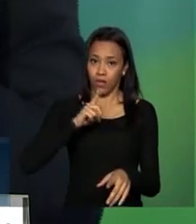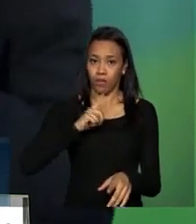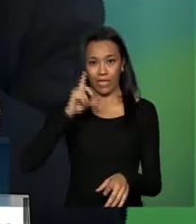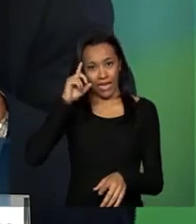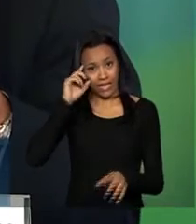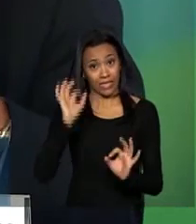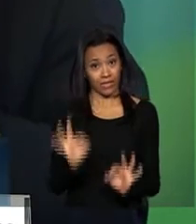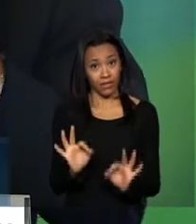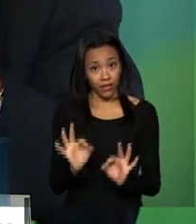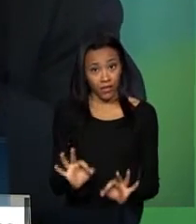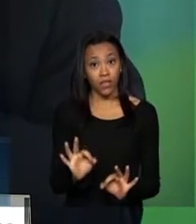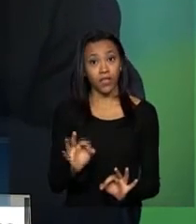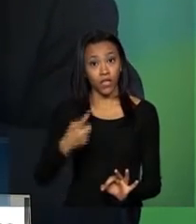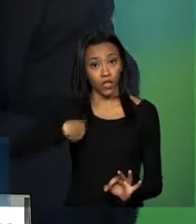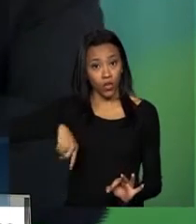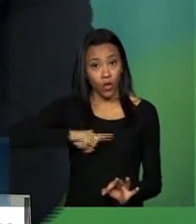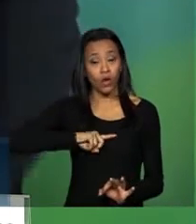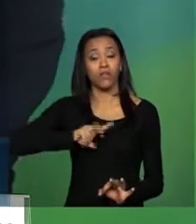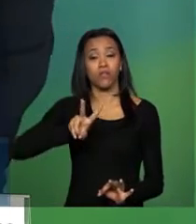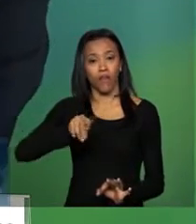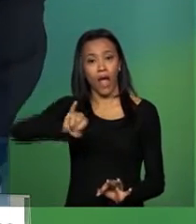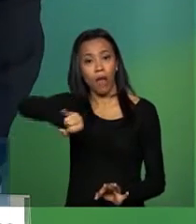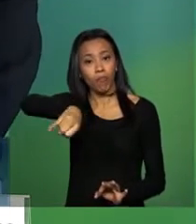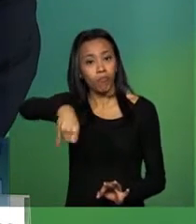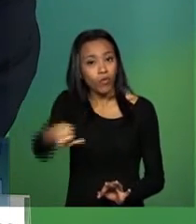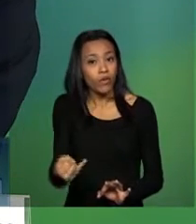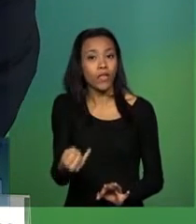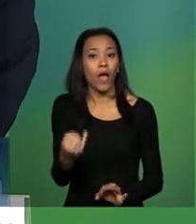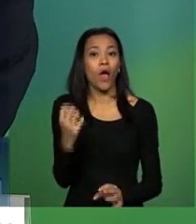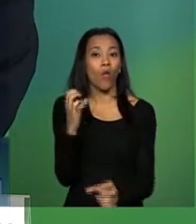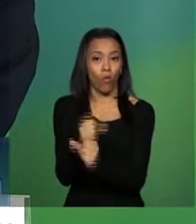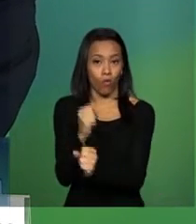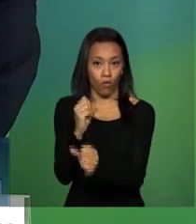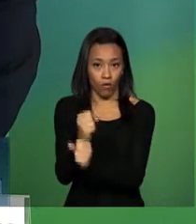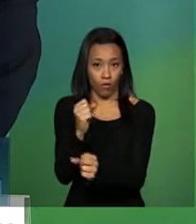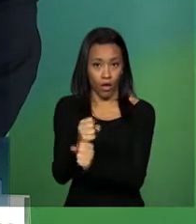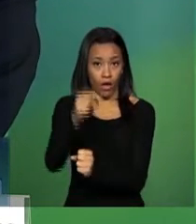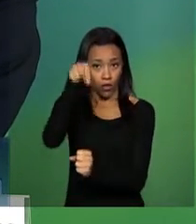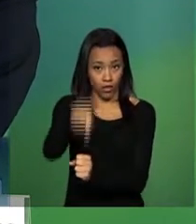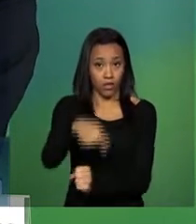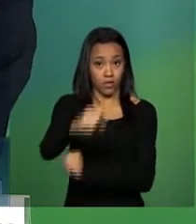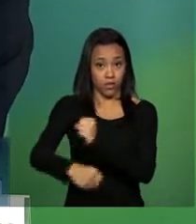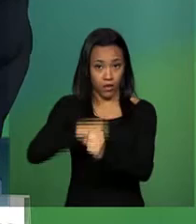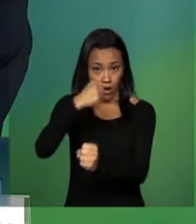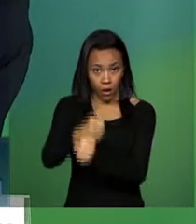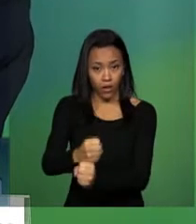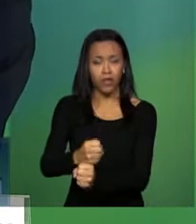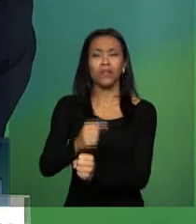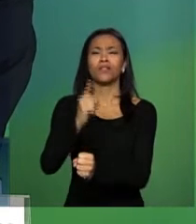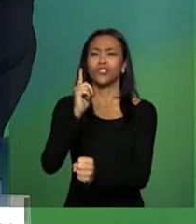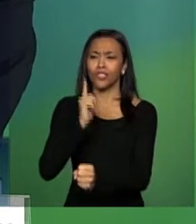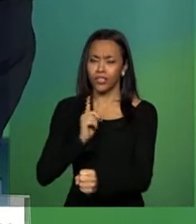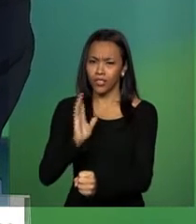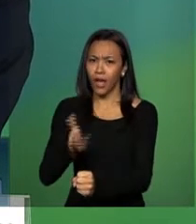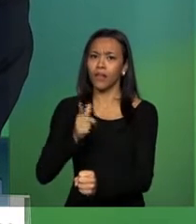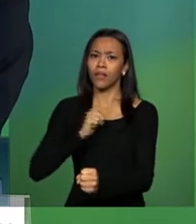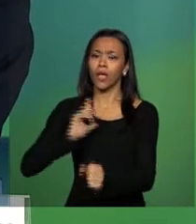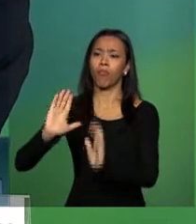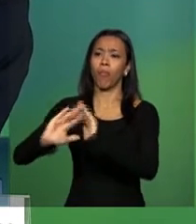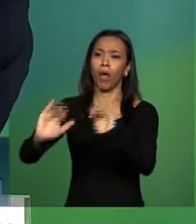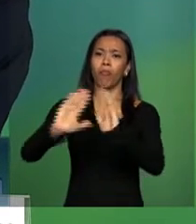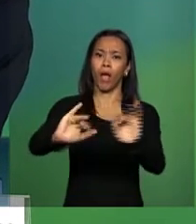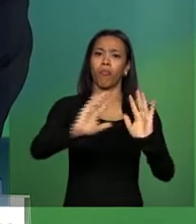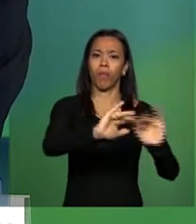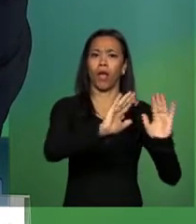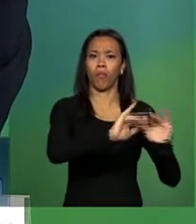vamos aproveitar integralmente a dotação desse ano, porque temos demanda já prospectada